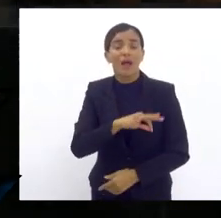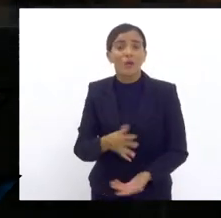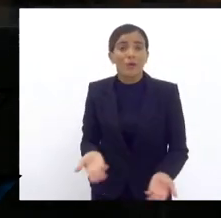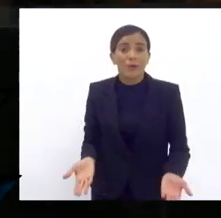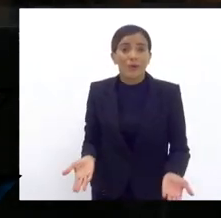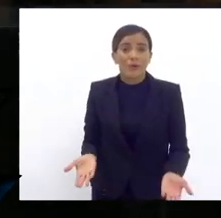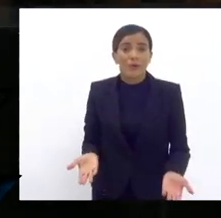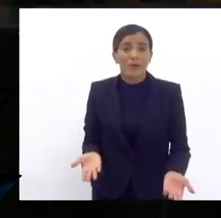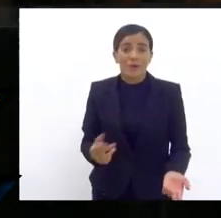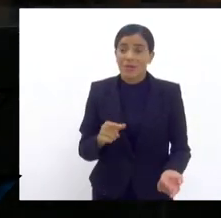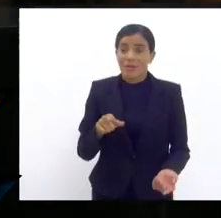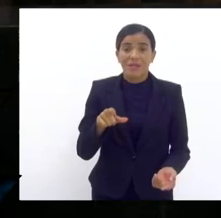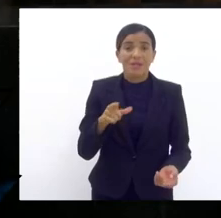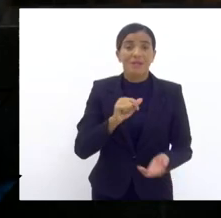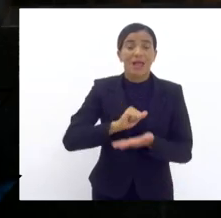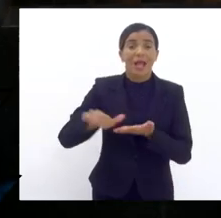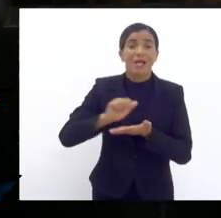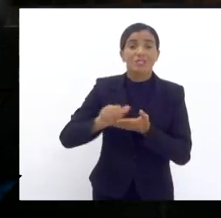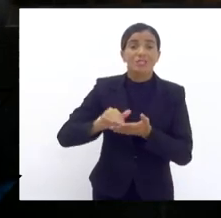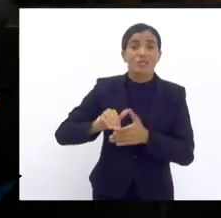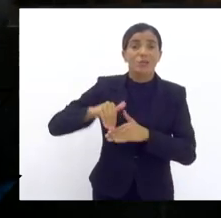que se reajuste